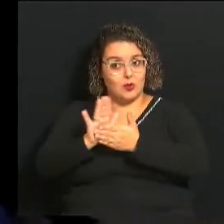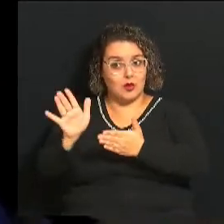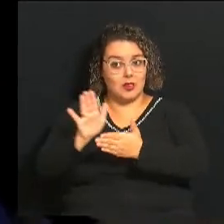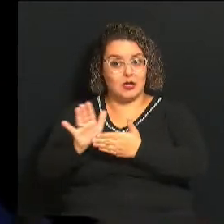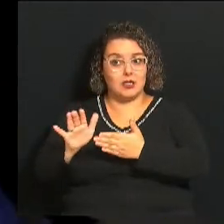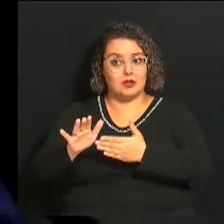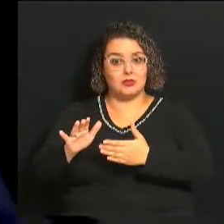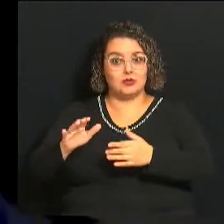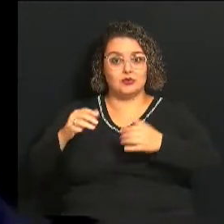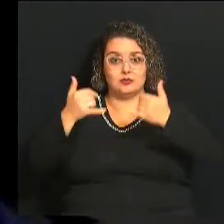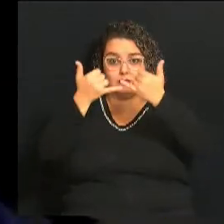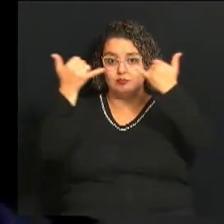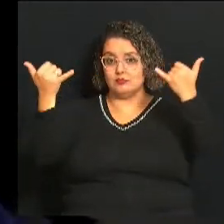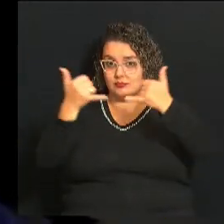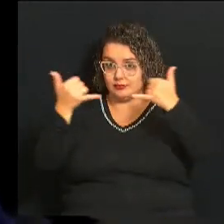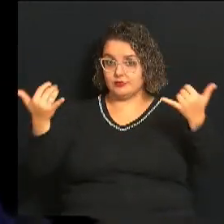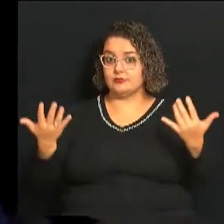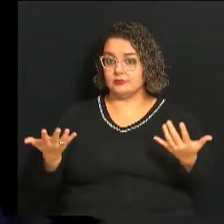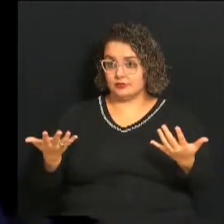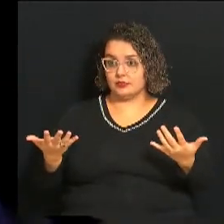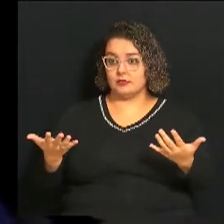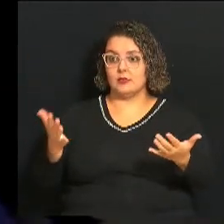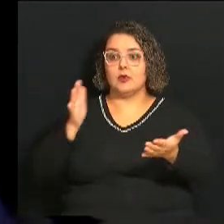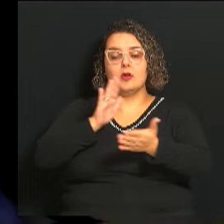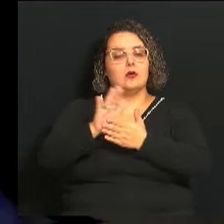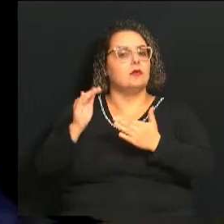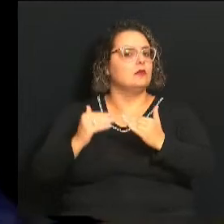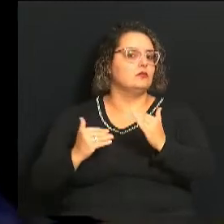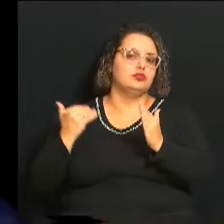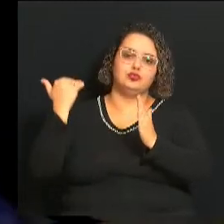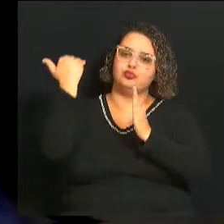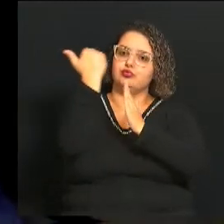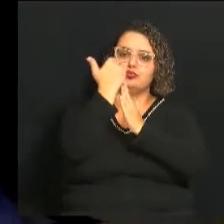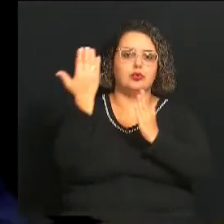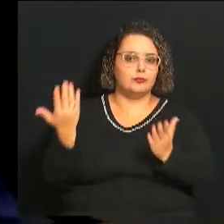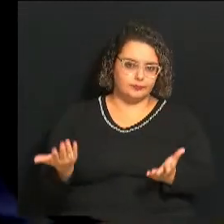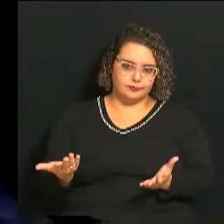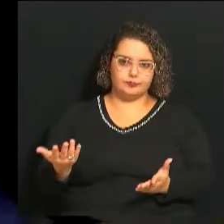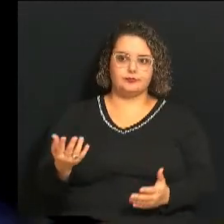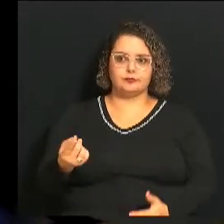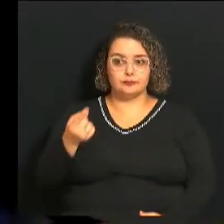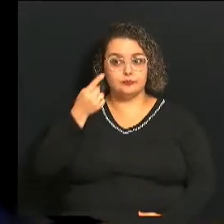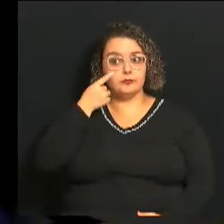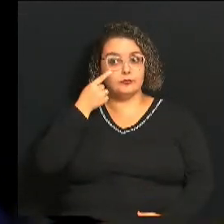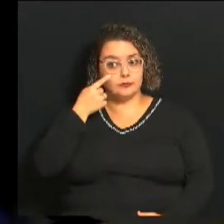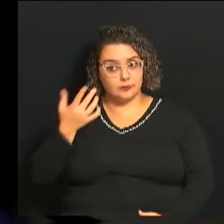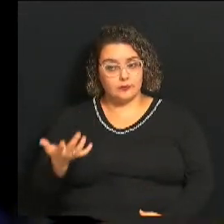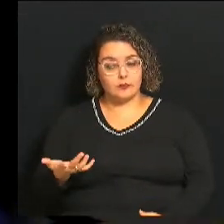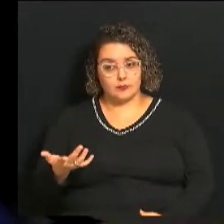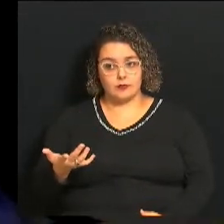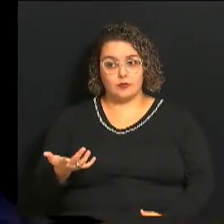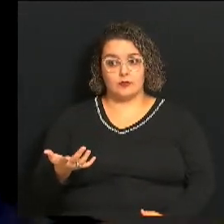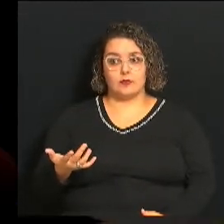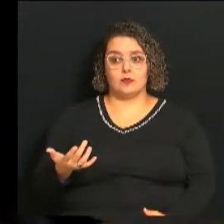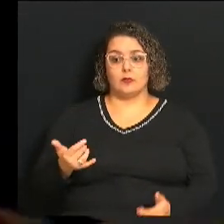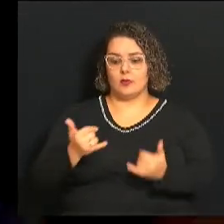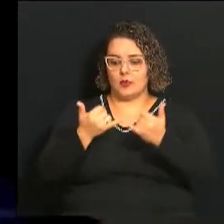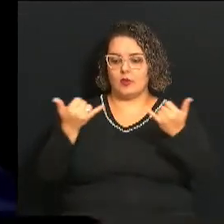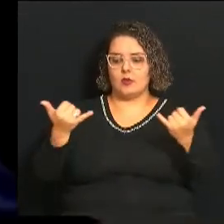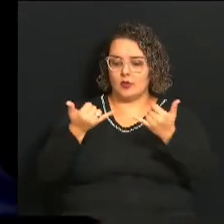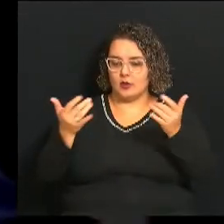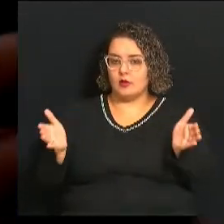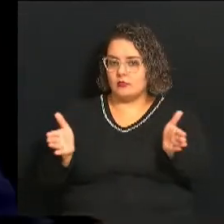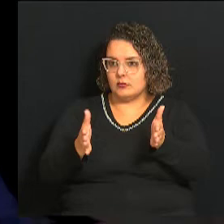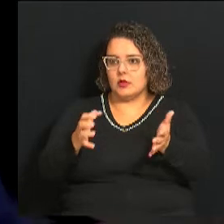aérea, né? Então, aí já sai um investimento muito alto. Vocês podem ver que onde normalmente tem rede compacta, são áreas